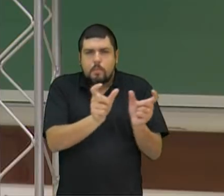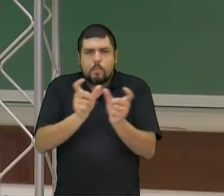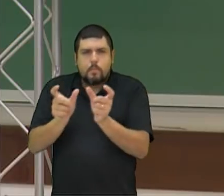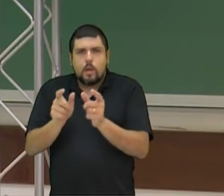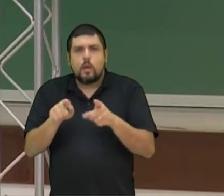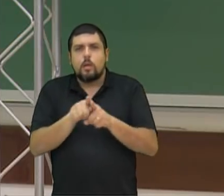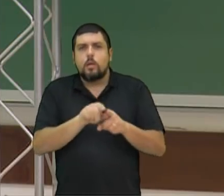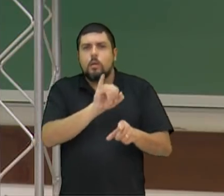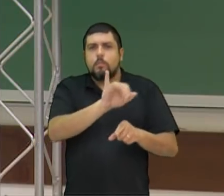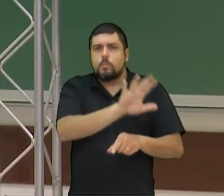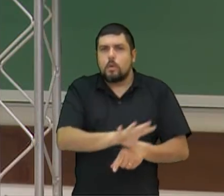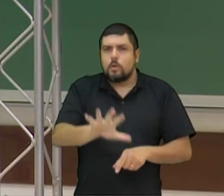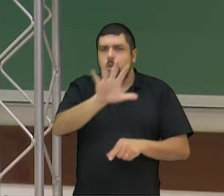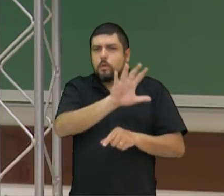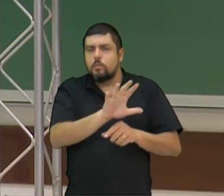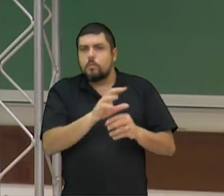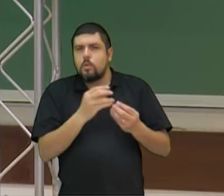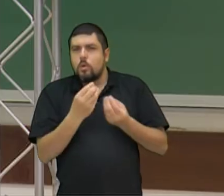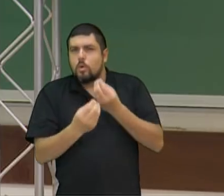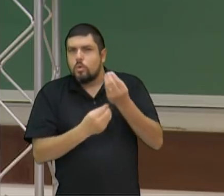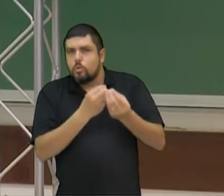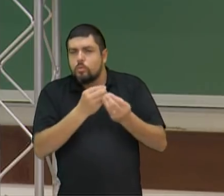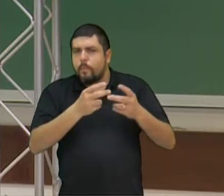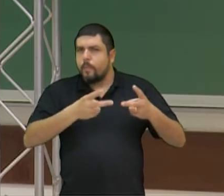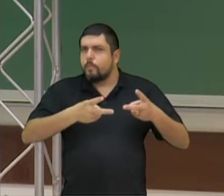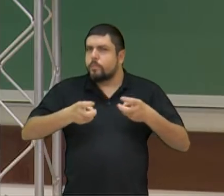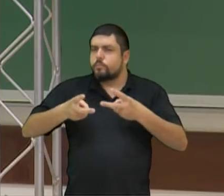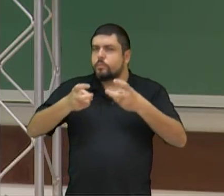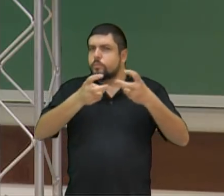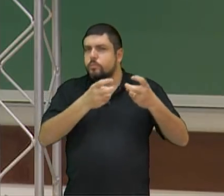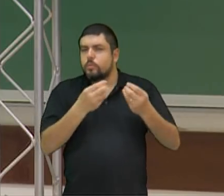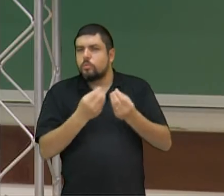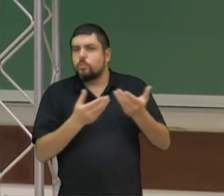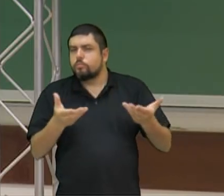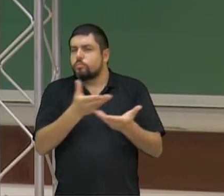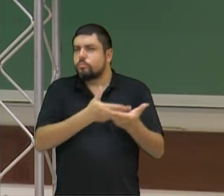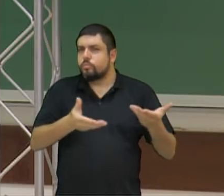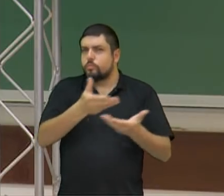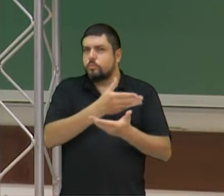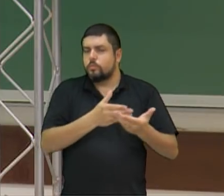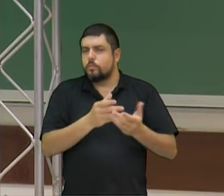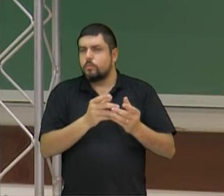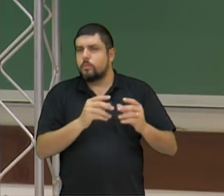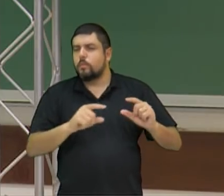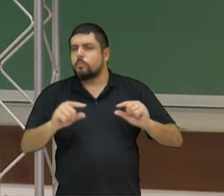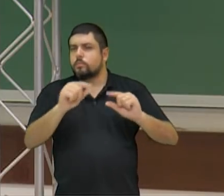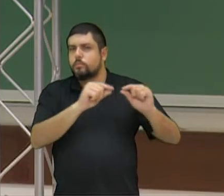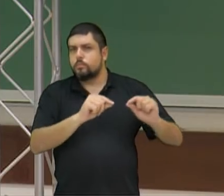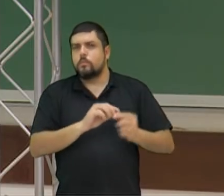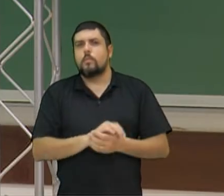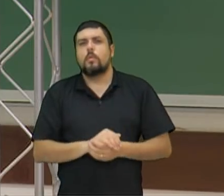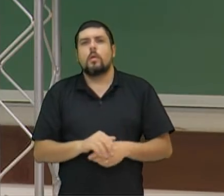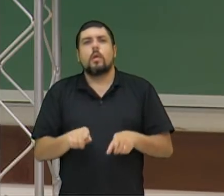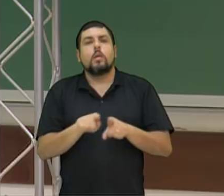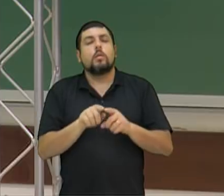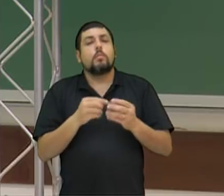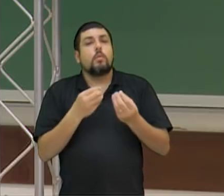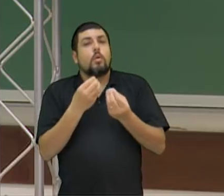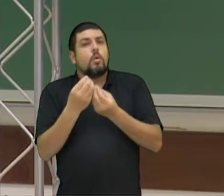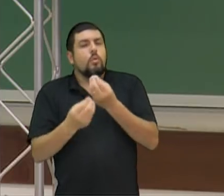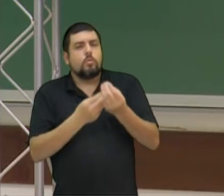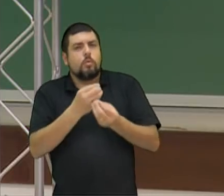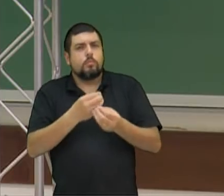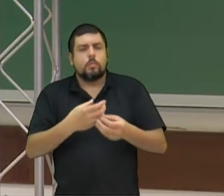o contexto onde ocorre ali a interação verbal. Como que se produz ali o sentido, as mudanças